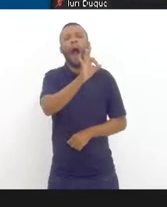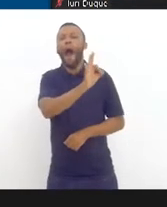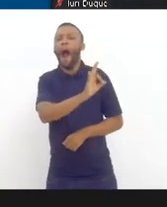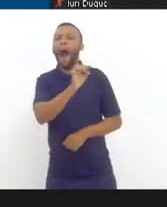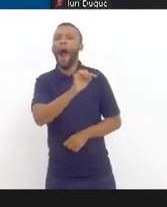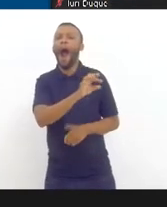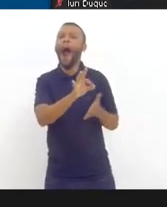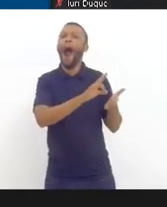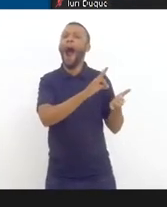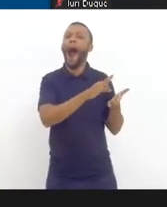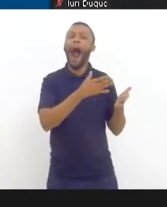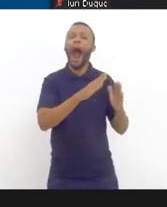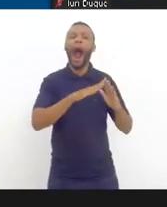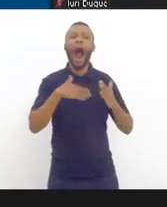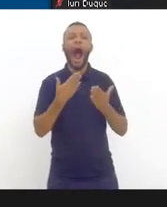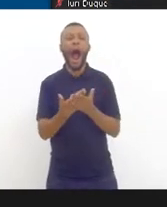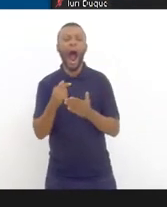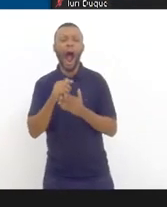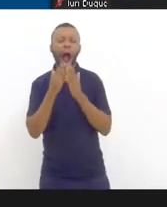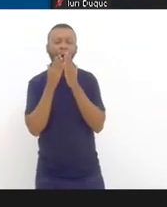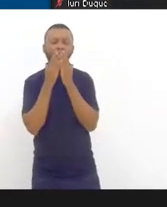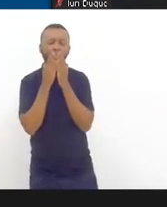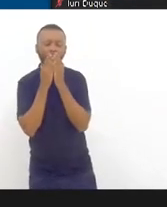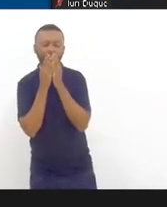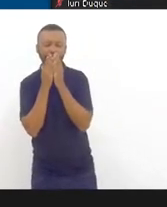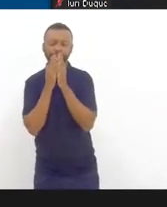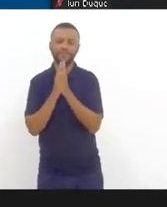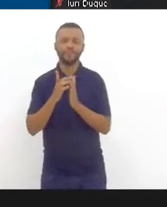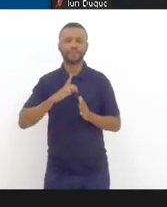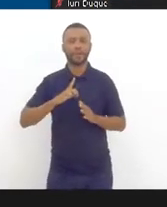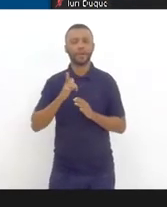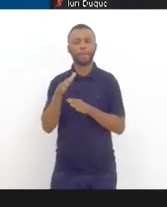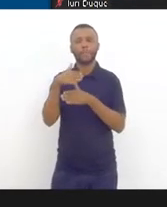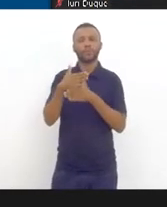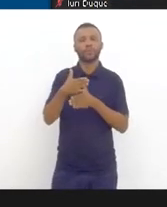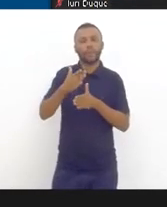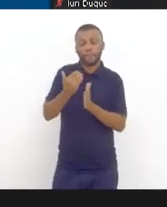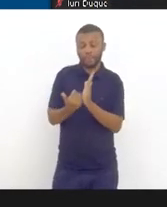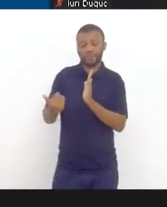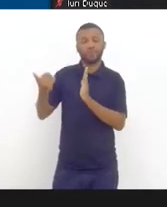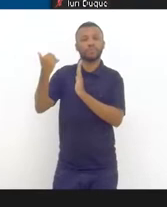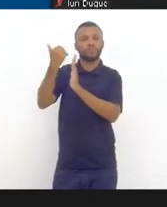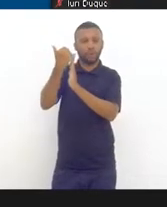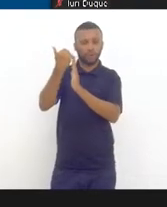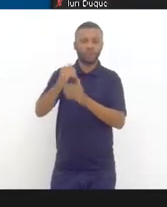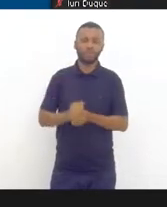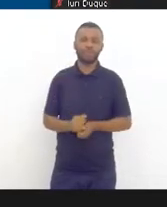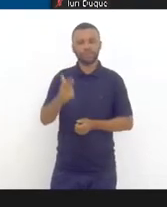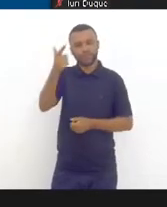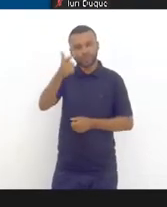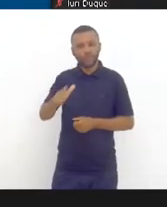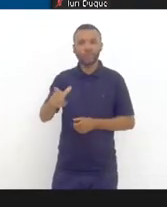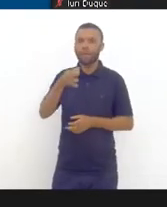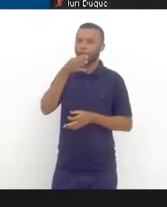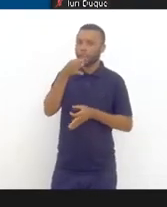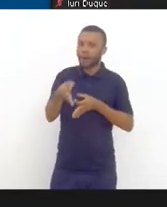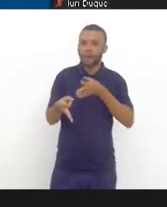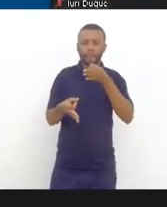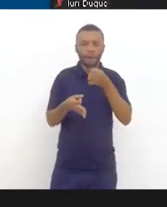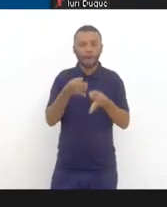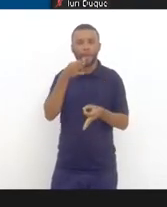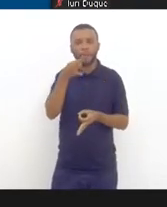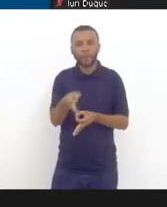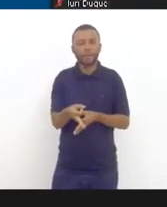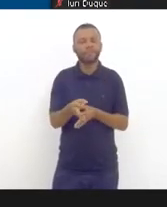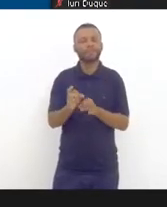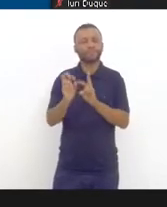também um peso maior para isso. Então, seria de 80% a 20%. De novo, tudo aqui, sugestões para isso. E